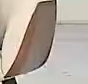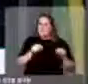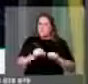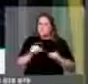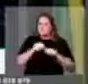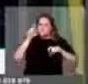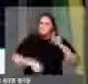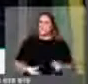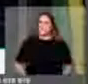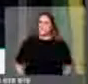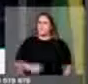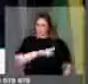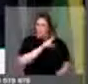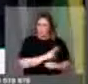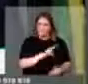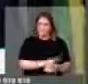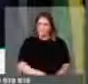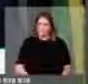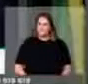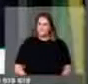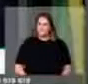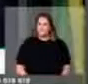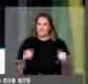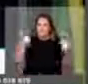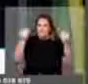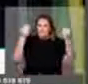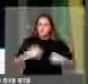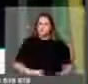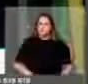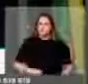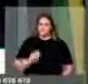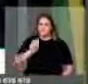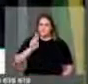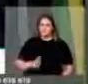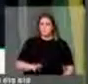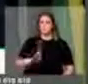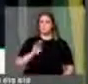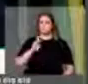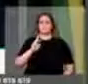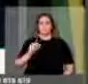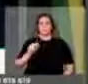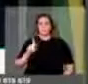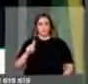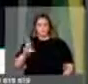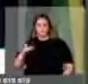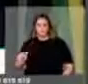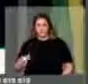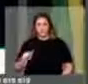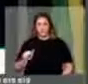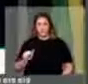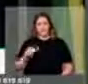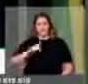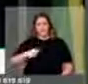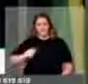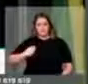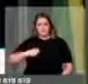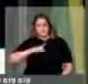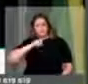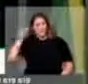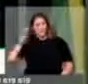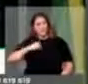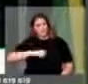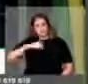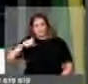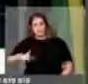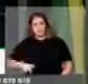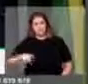grande e até da no planalto já citado em dela foi da odebrecht esse país tem jeito no senado estabeleceu não tivesse esperança